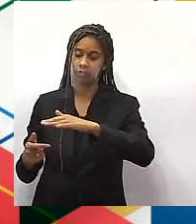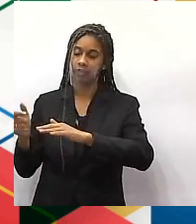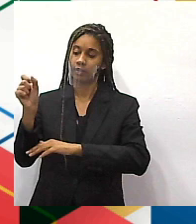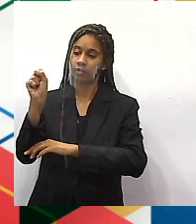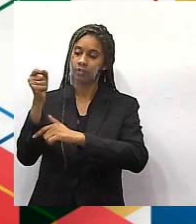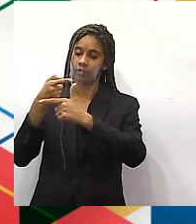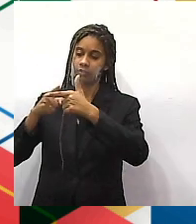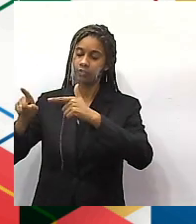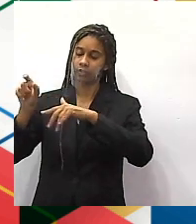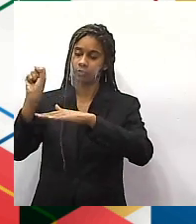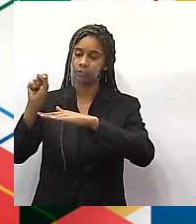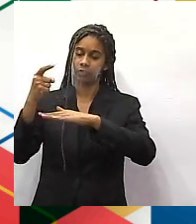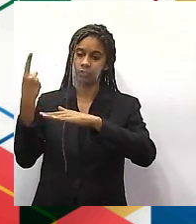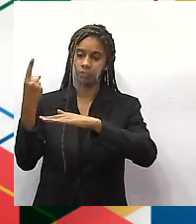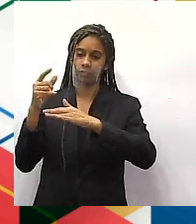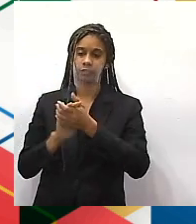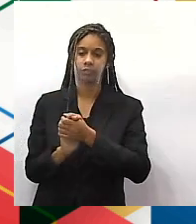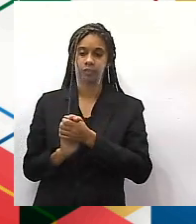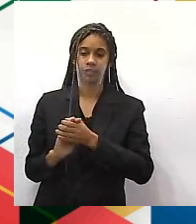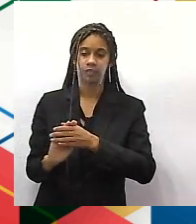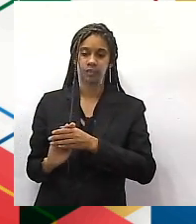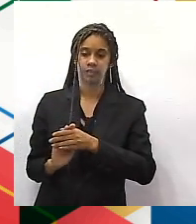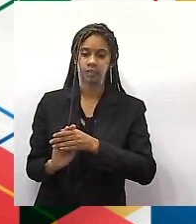13. E 13 dividido por 2,